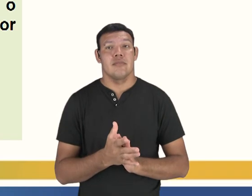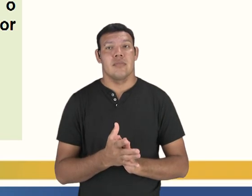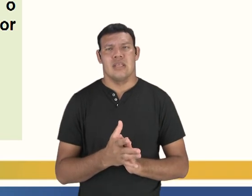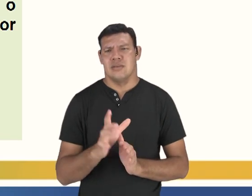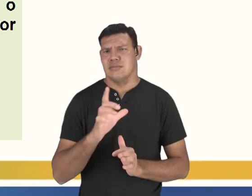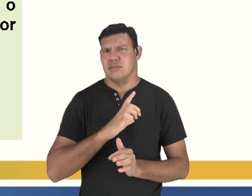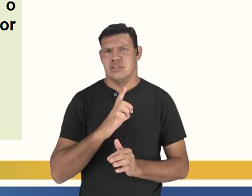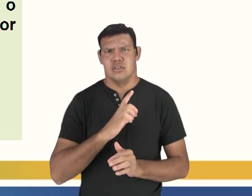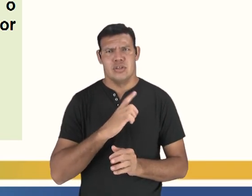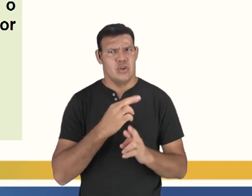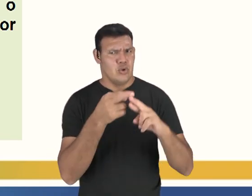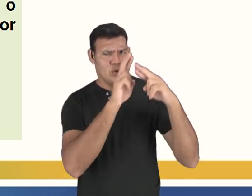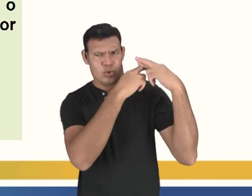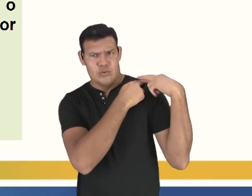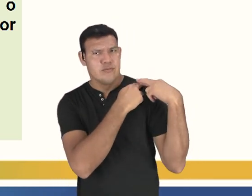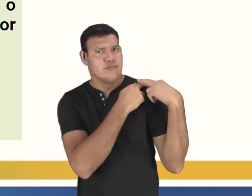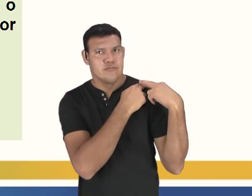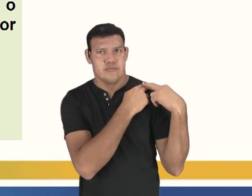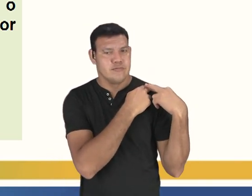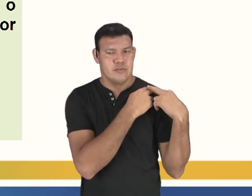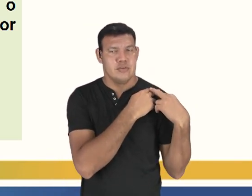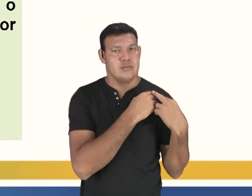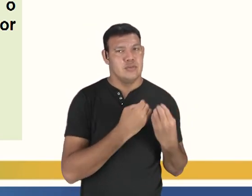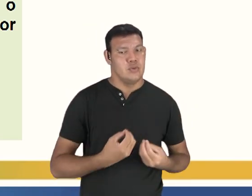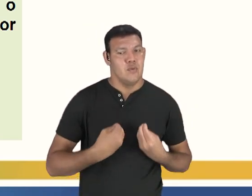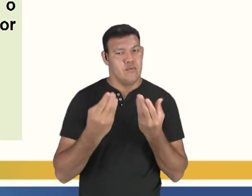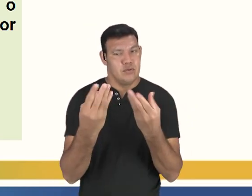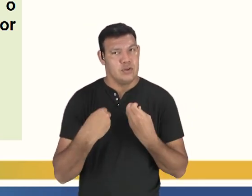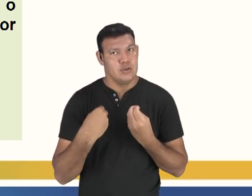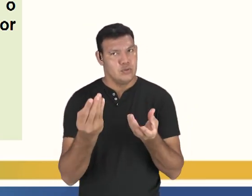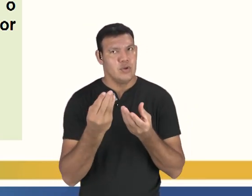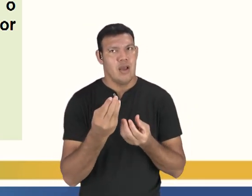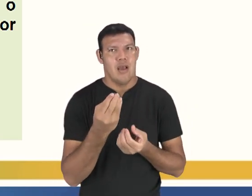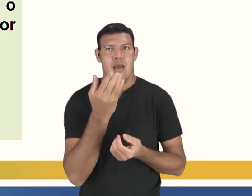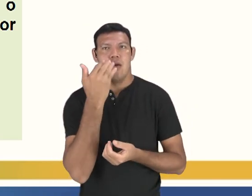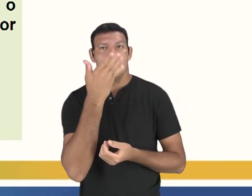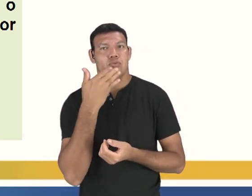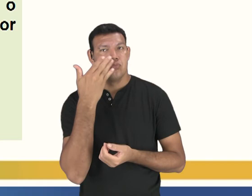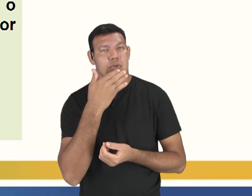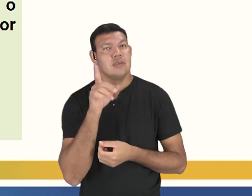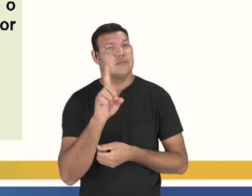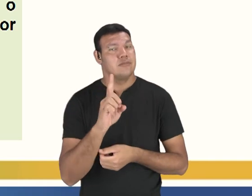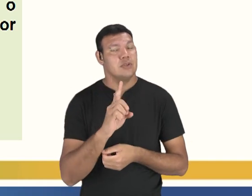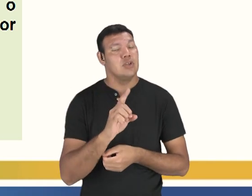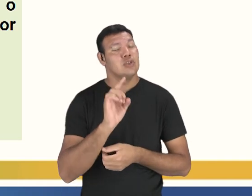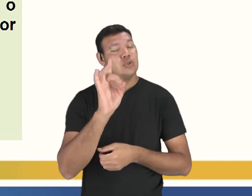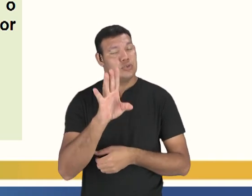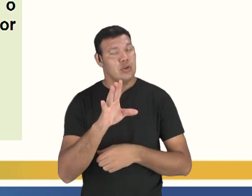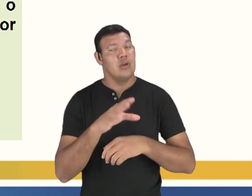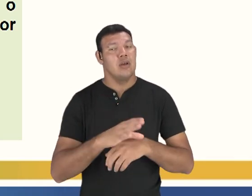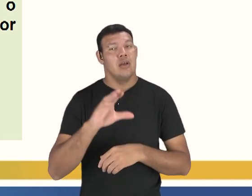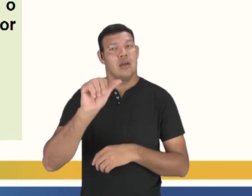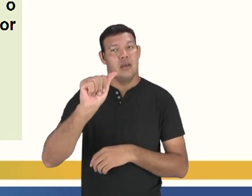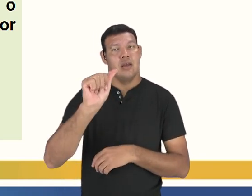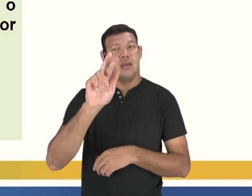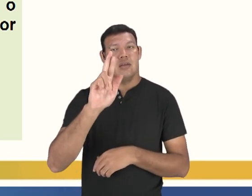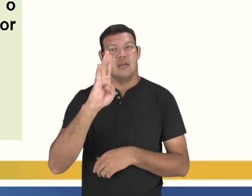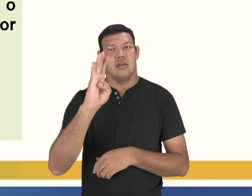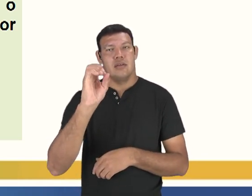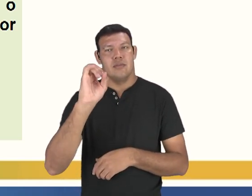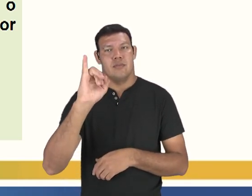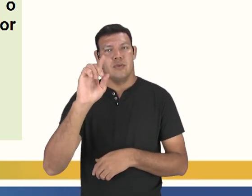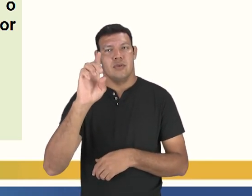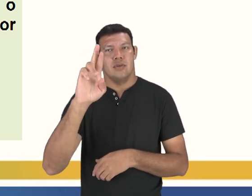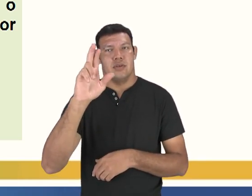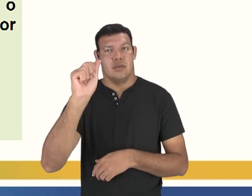não tem essa função preponderante de fornecer açúcar para o nosso organismo, tá? Os macronutrientes que fornecem isso são os carboidratos. Por isso que a resposta correta é